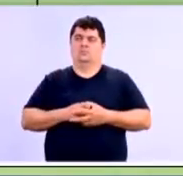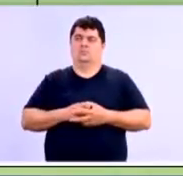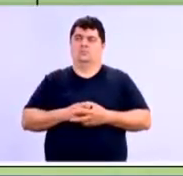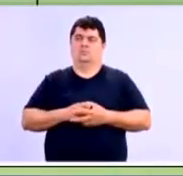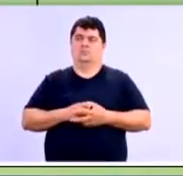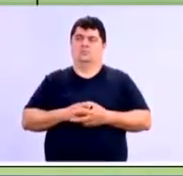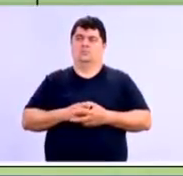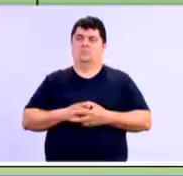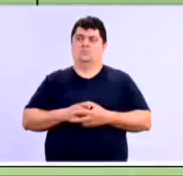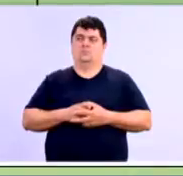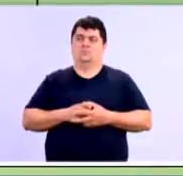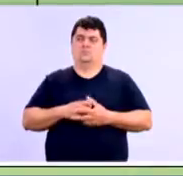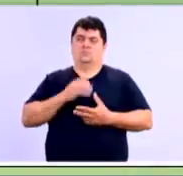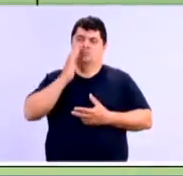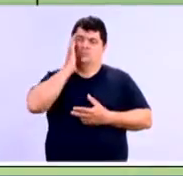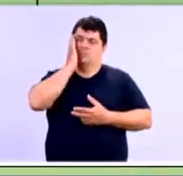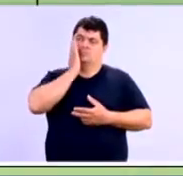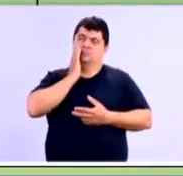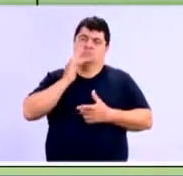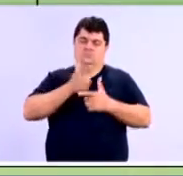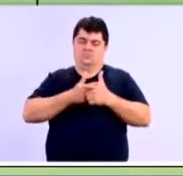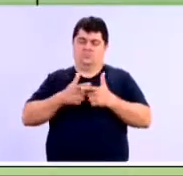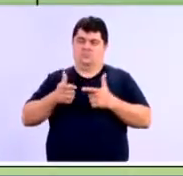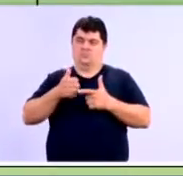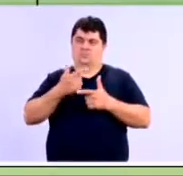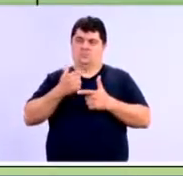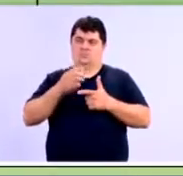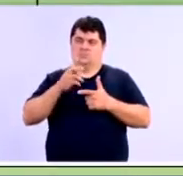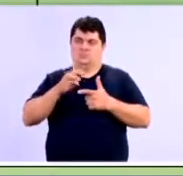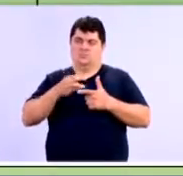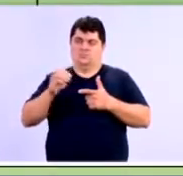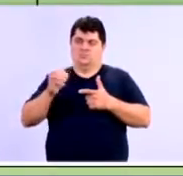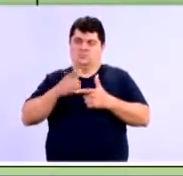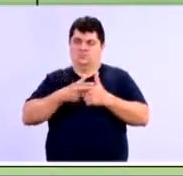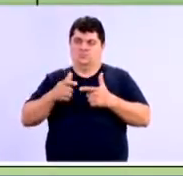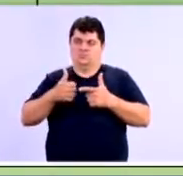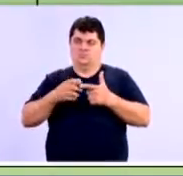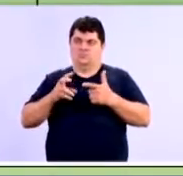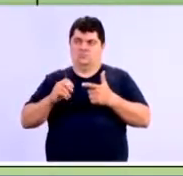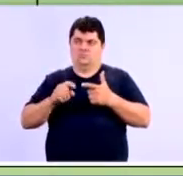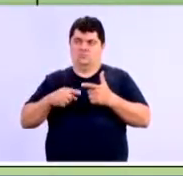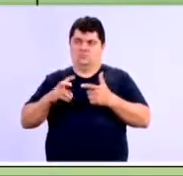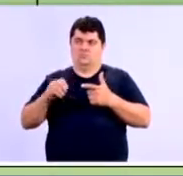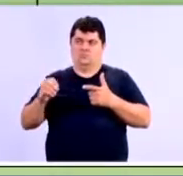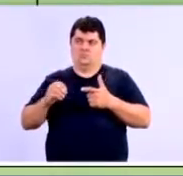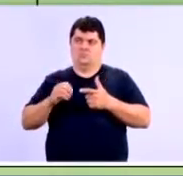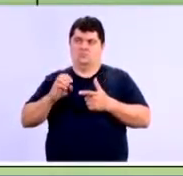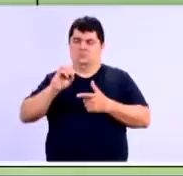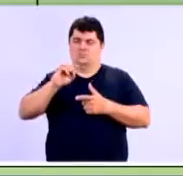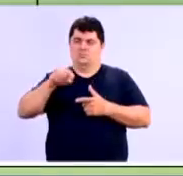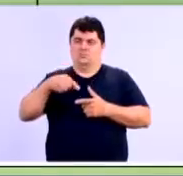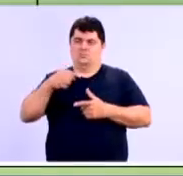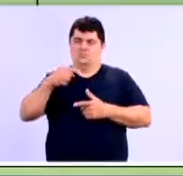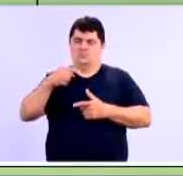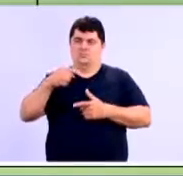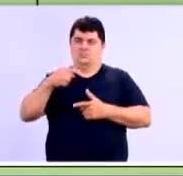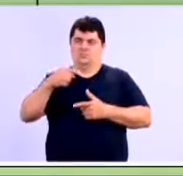150.500, ok? Divido 12.300 por 150.500 dá quanto?